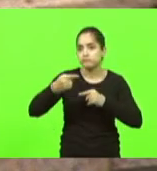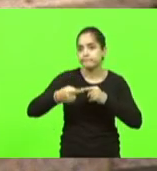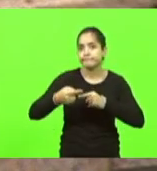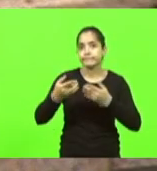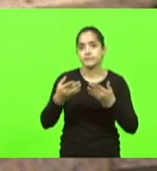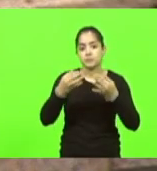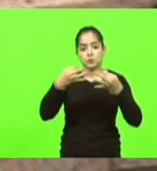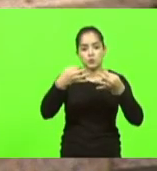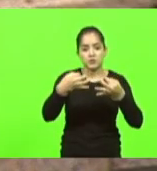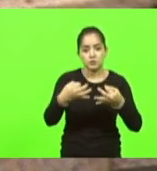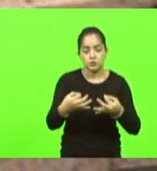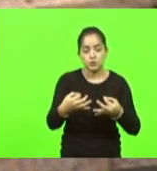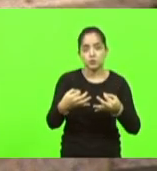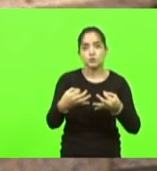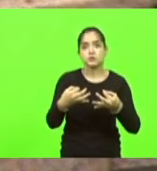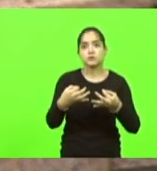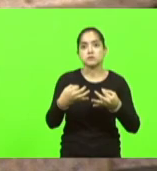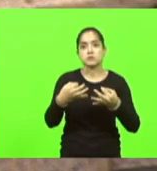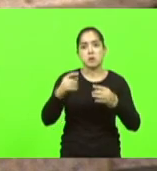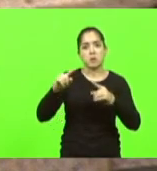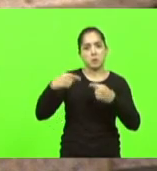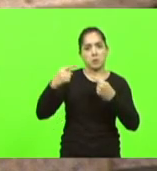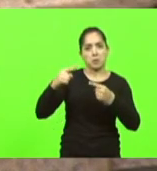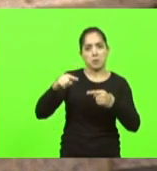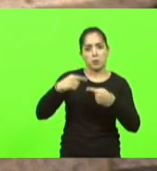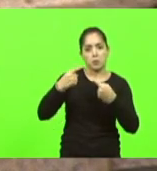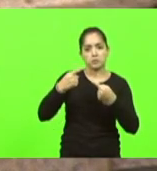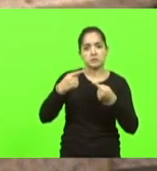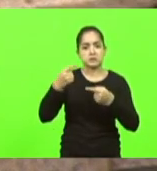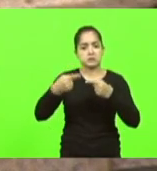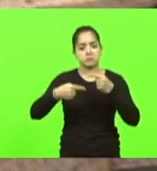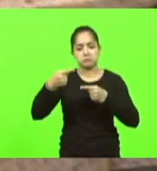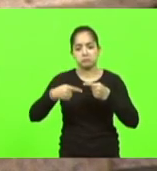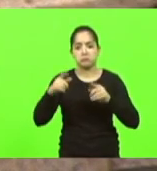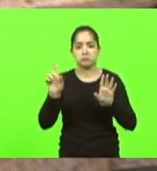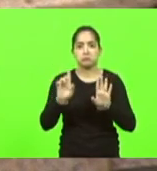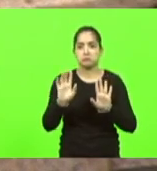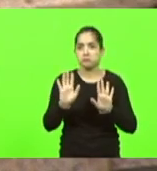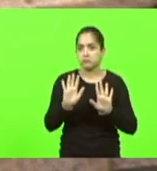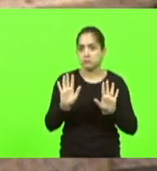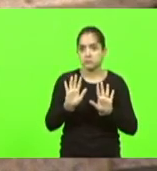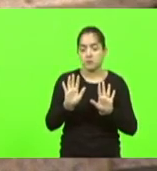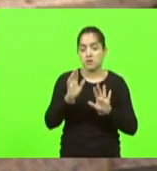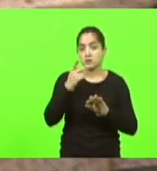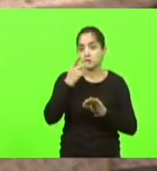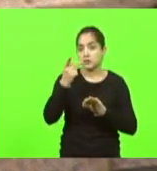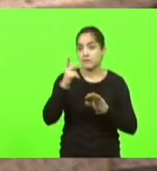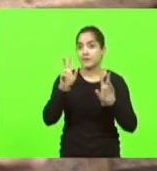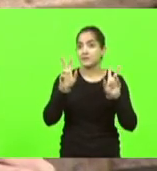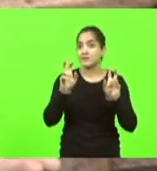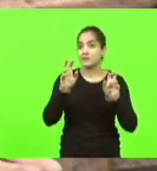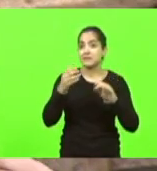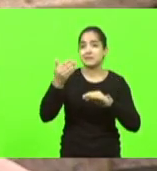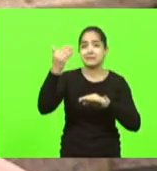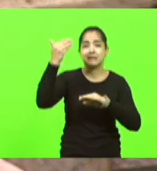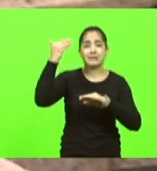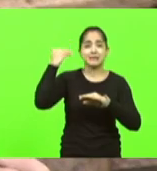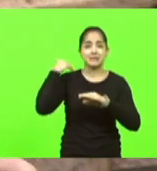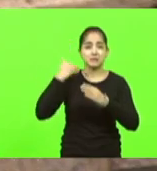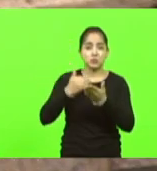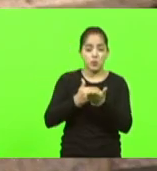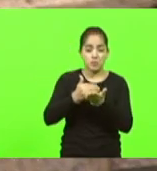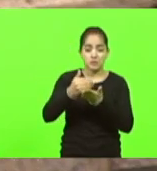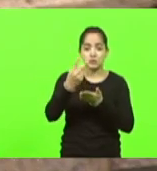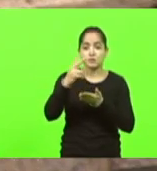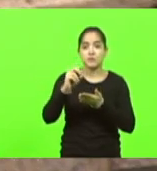justo com essa casa nos acusar nos acusar a gente não debater O tema é nós estamos falando sobre esse tema desde 2019 pelo menos